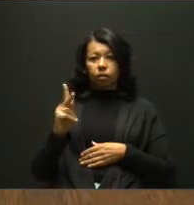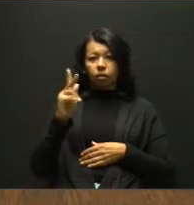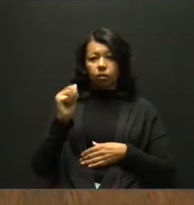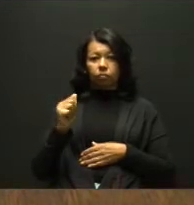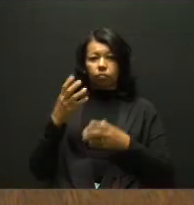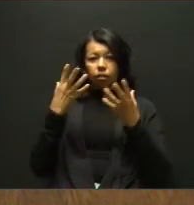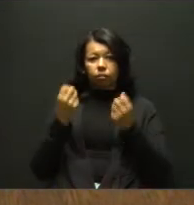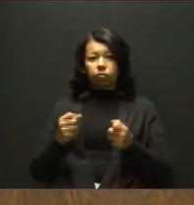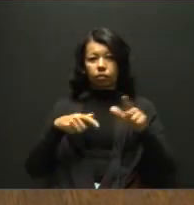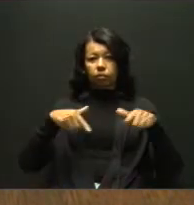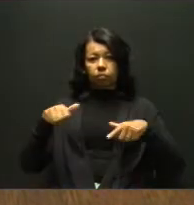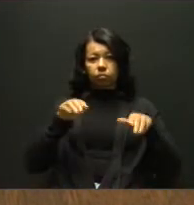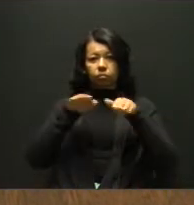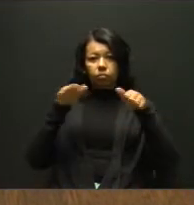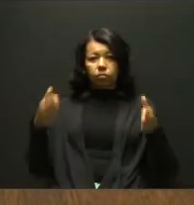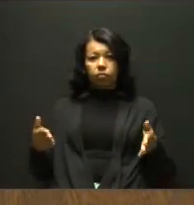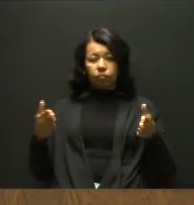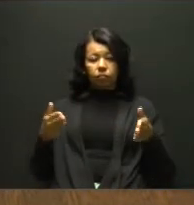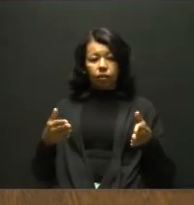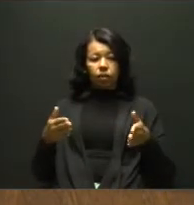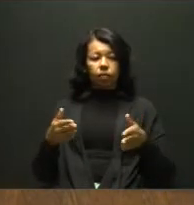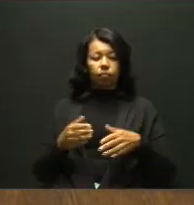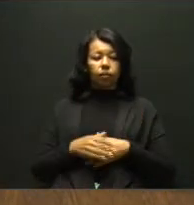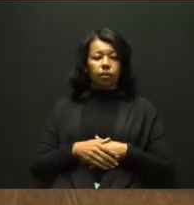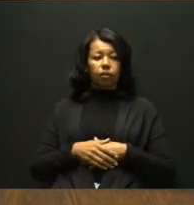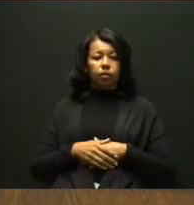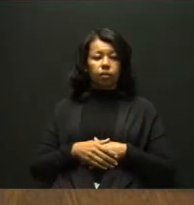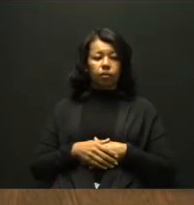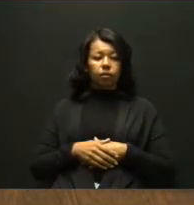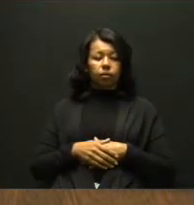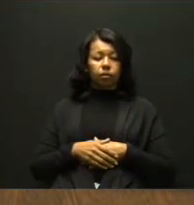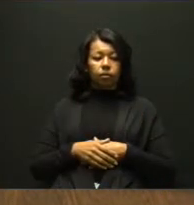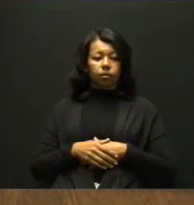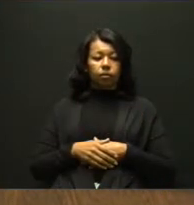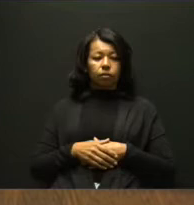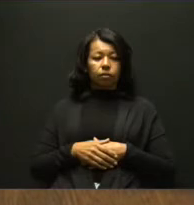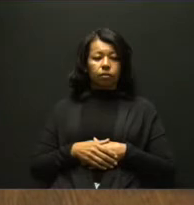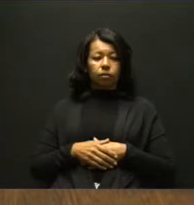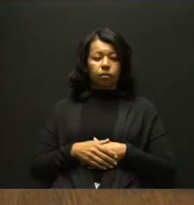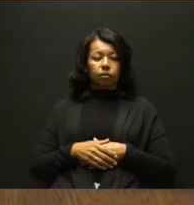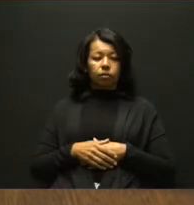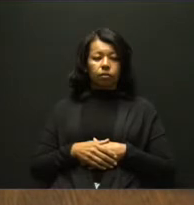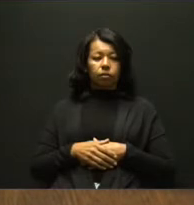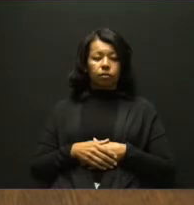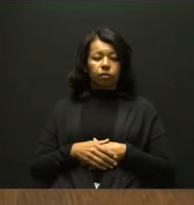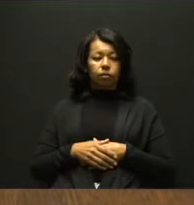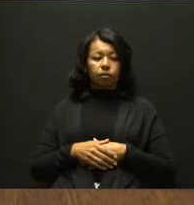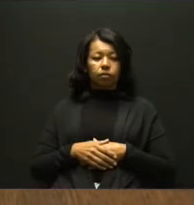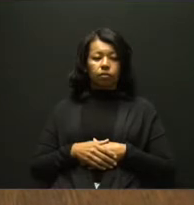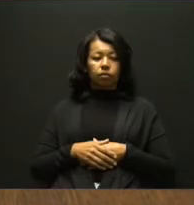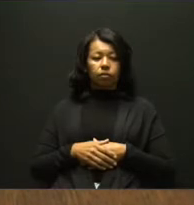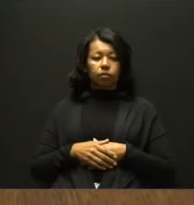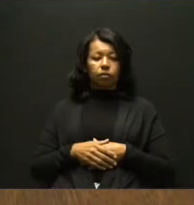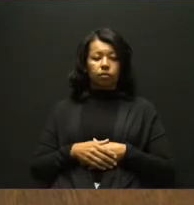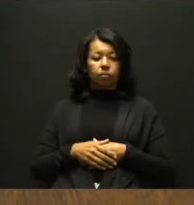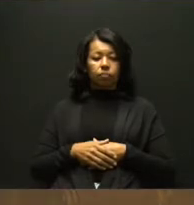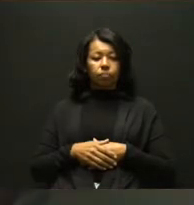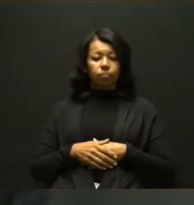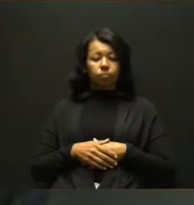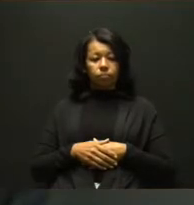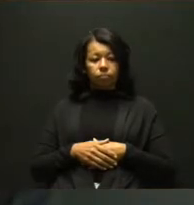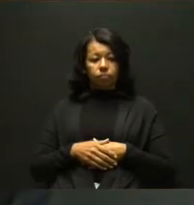direção dos trabalhos a mesma está me manifestei e toda a mesa se manifestaram no voto na votação sobre a discussão